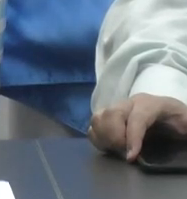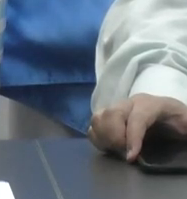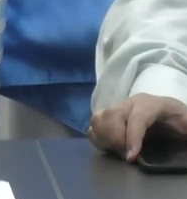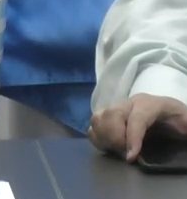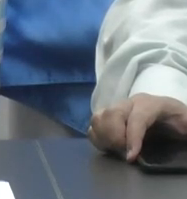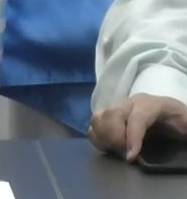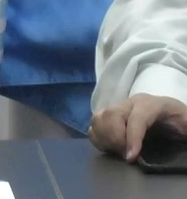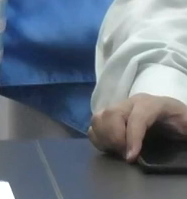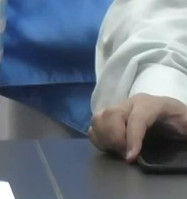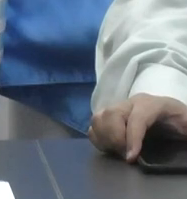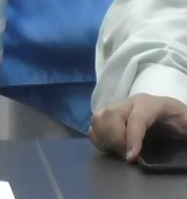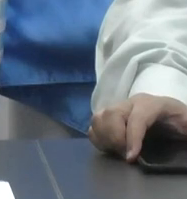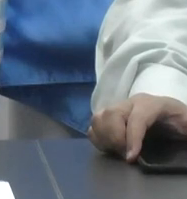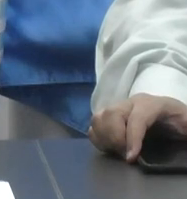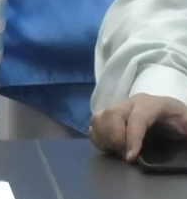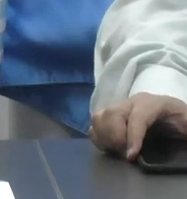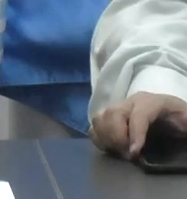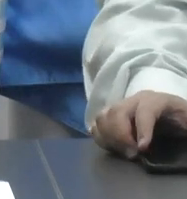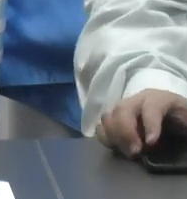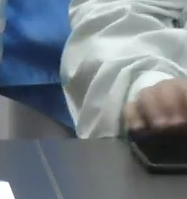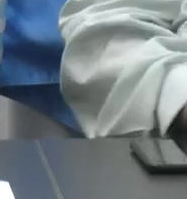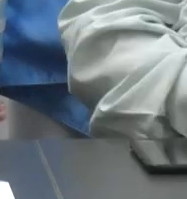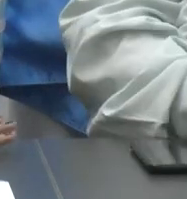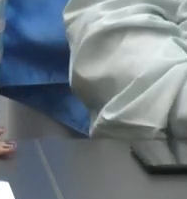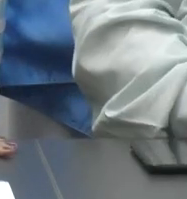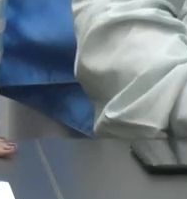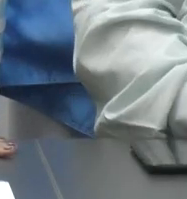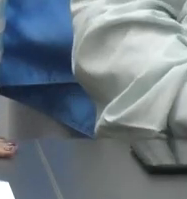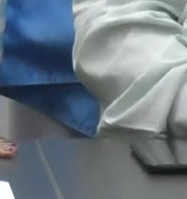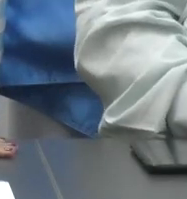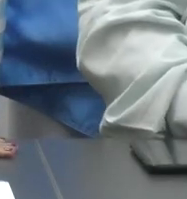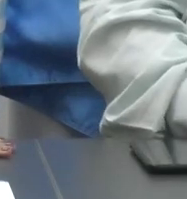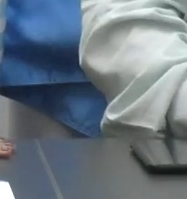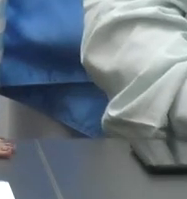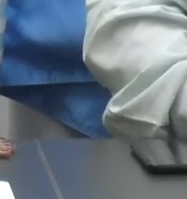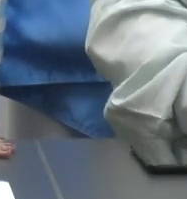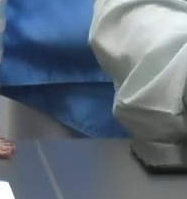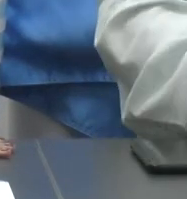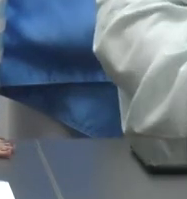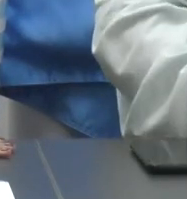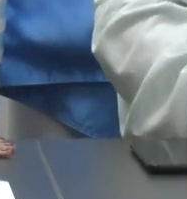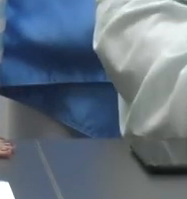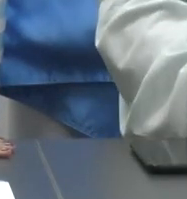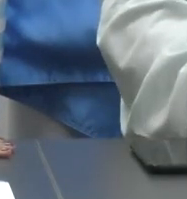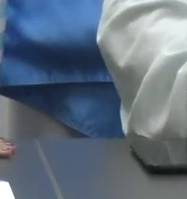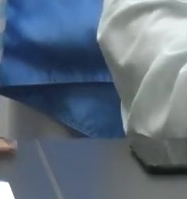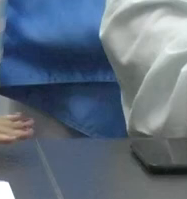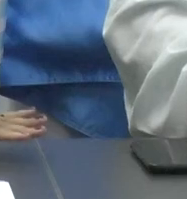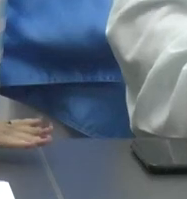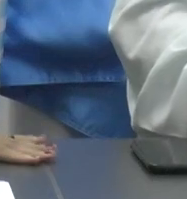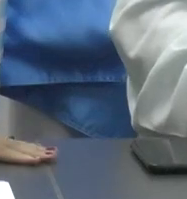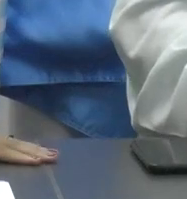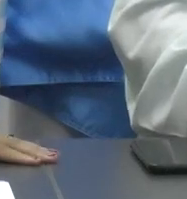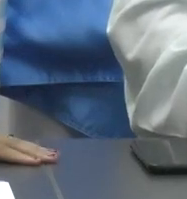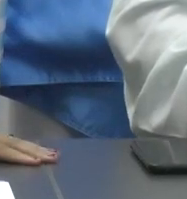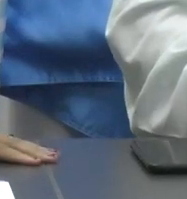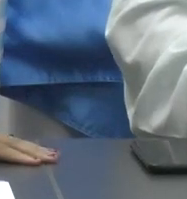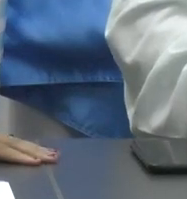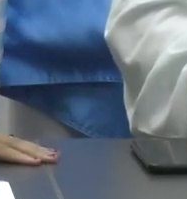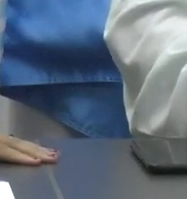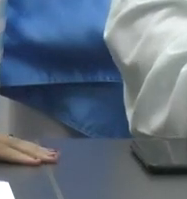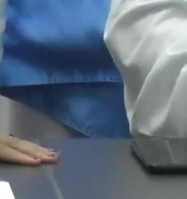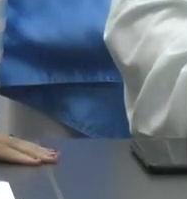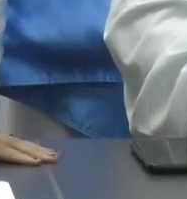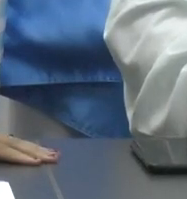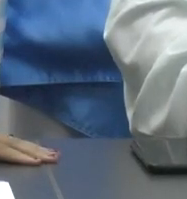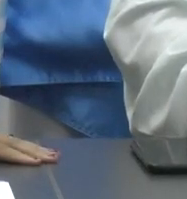para aí e o senhor hoje o que o que tá em debate aqui é sobre o voto e mais uma coisa